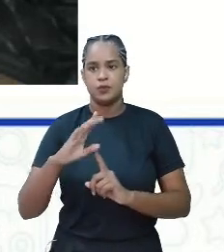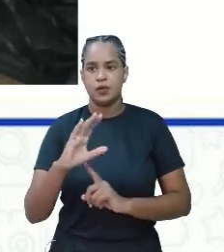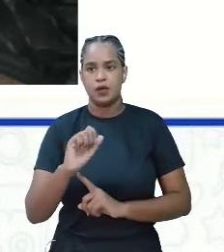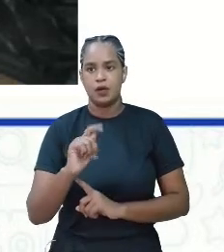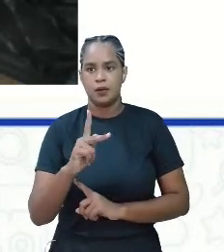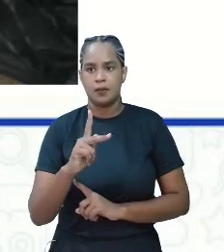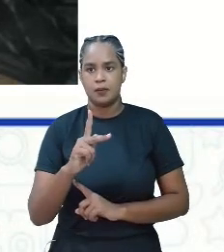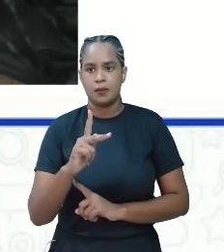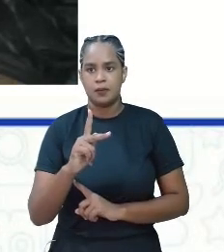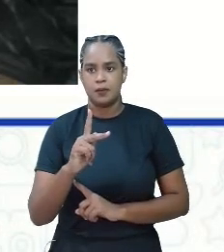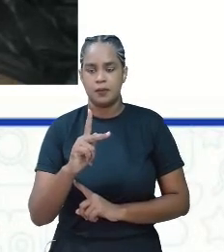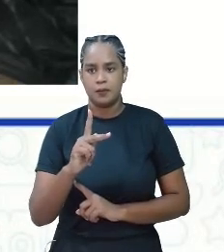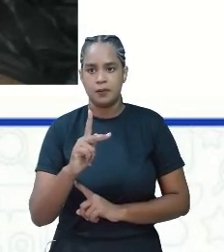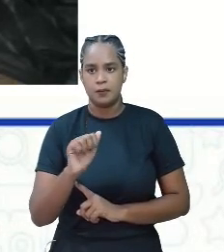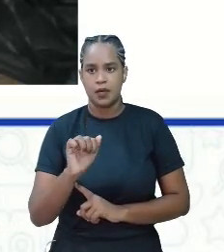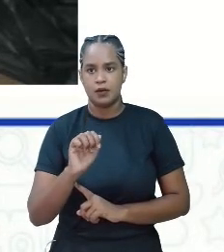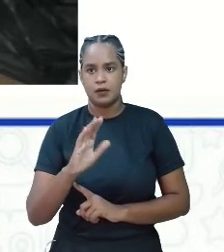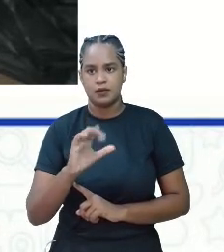pinho.